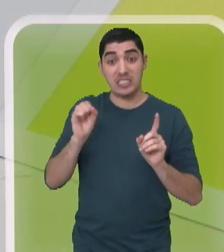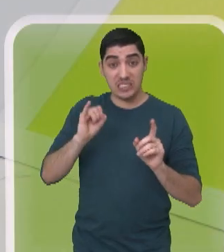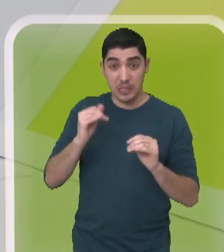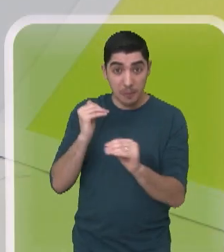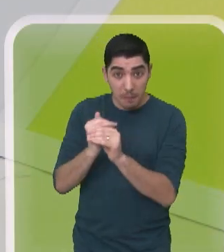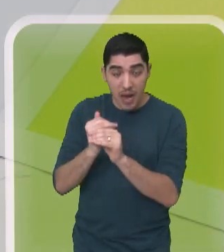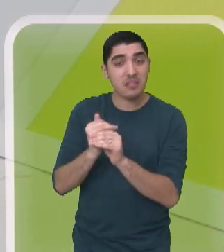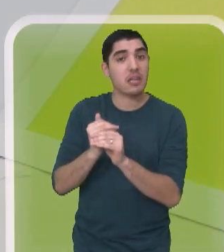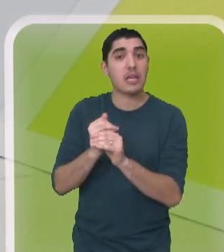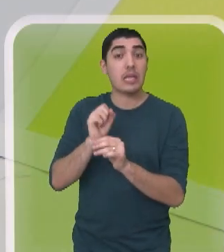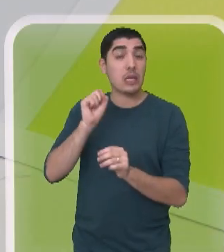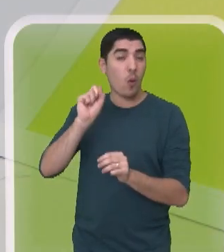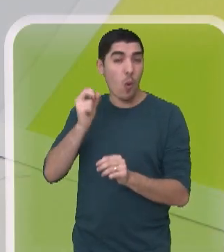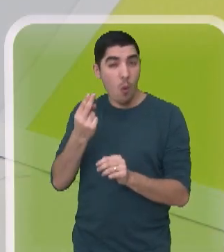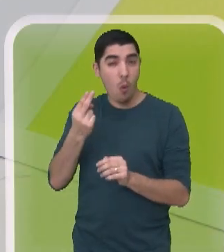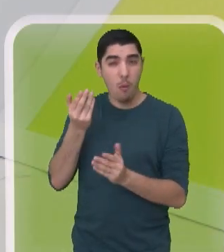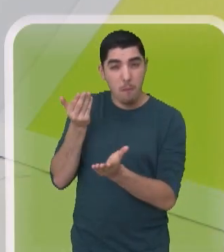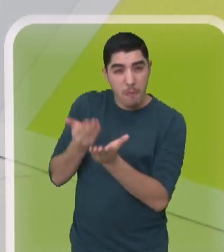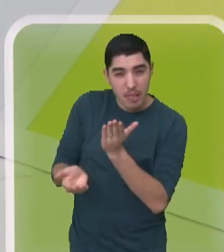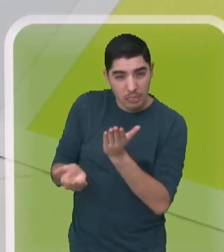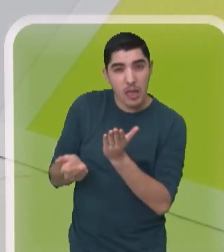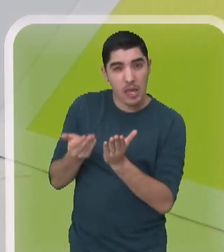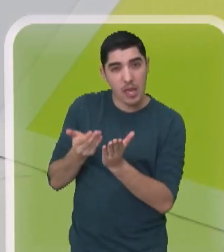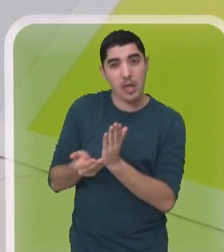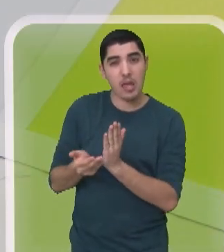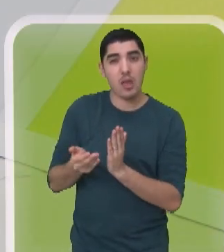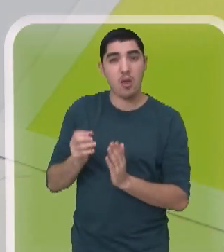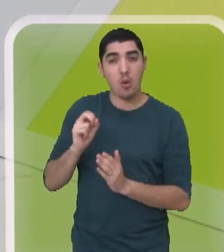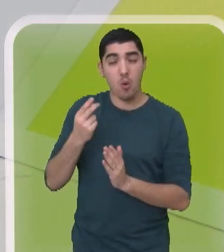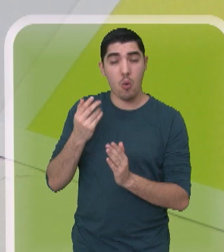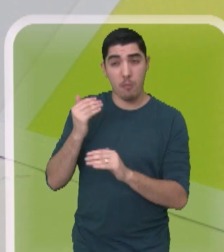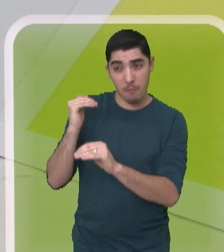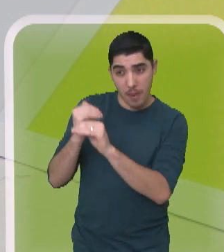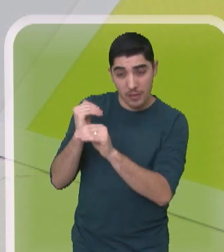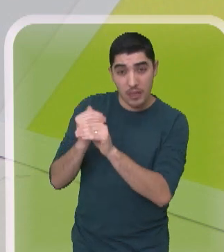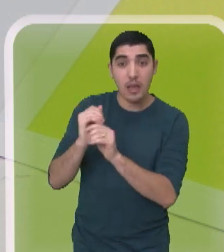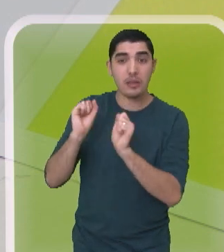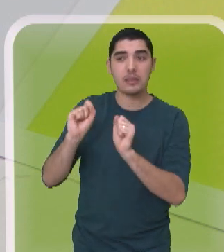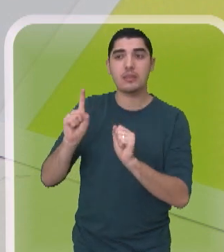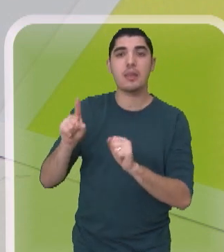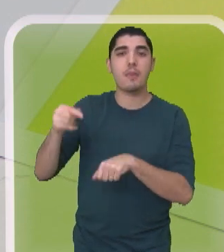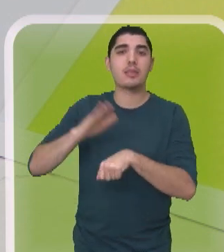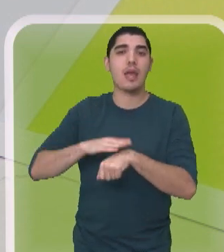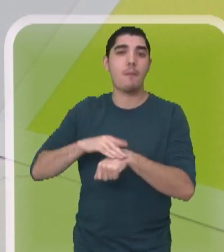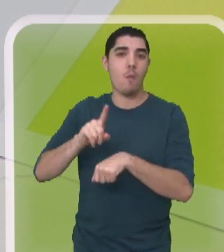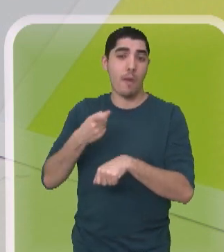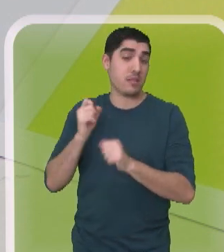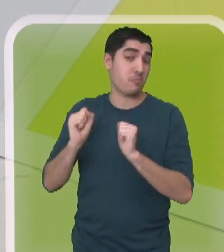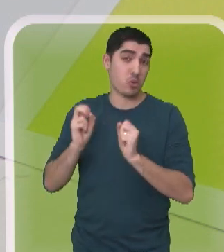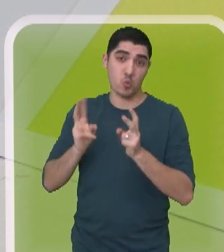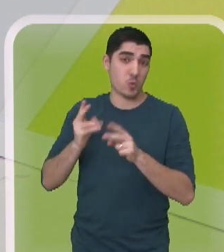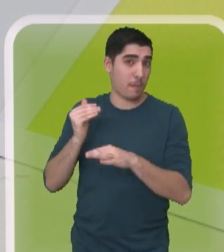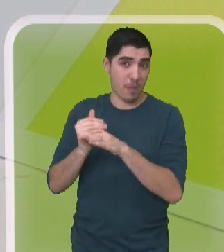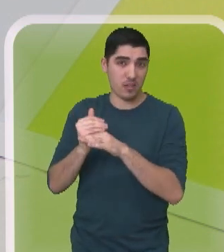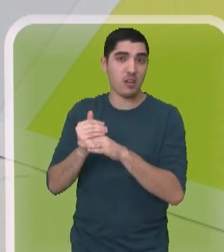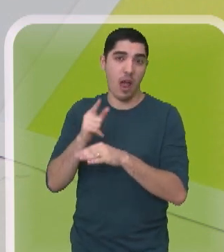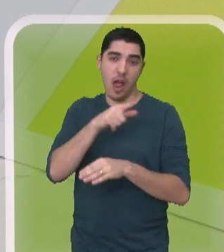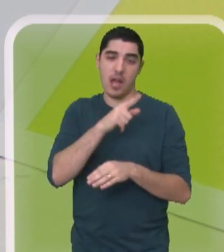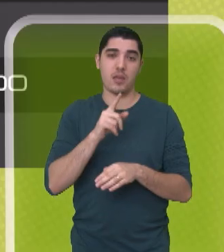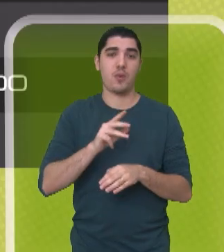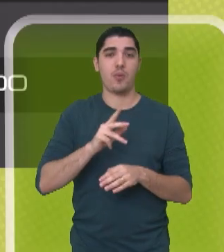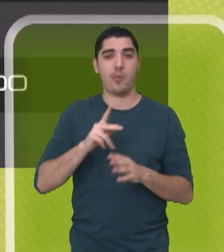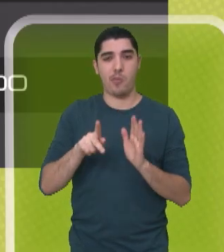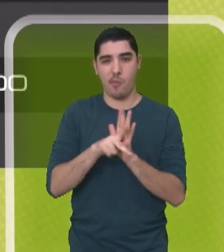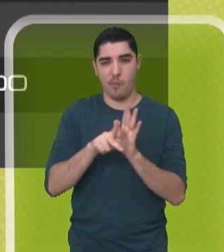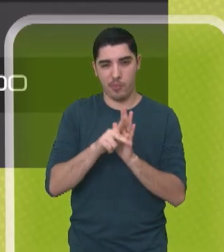mesmo se perder, pode empatar na prorrogação. Brutus Futsal e São Paulo ficaram no empate, então o